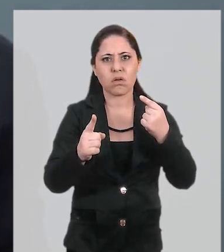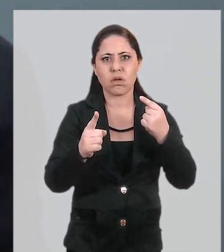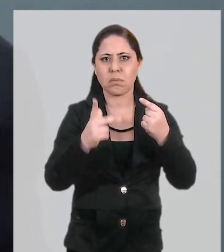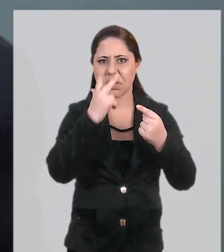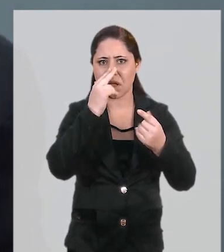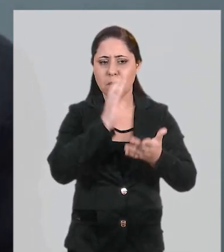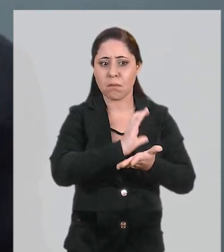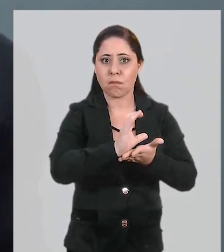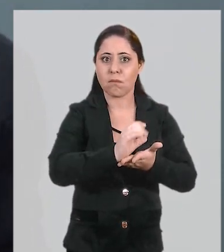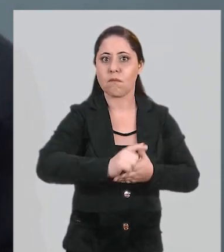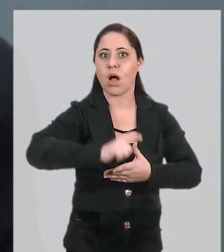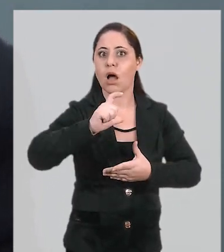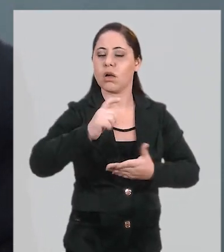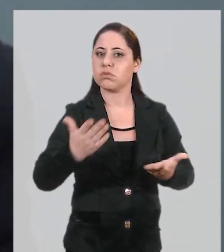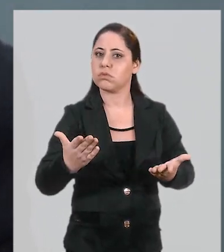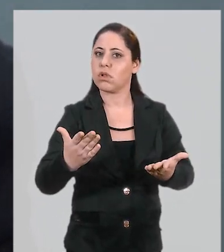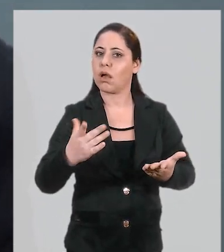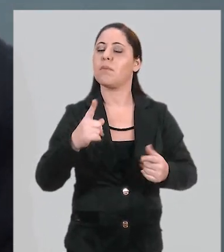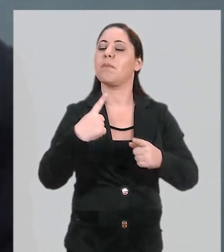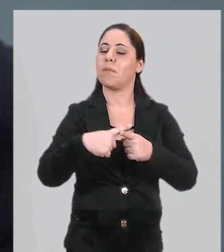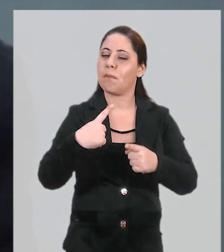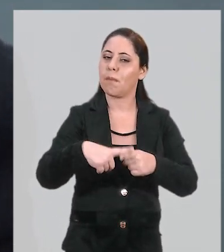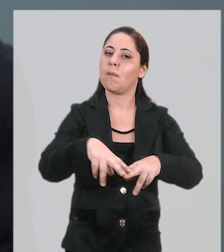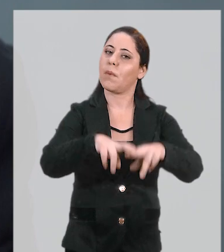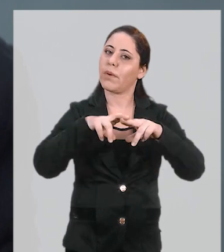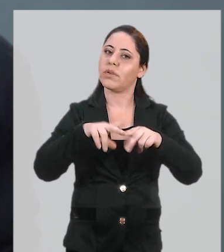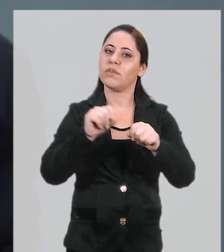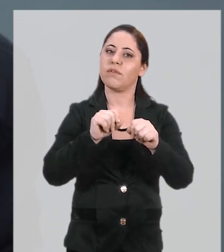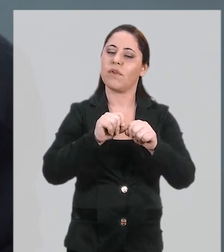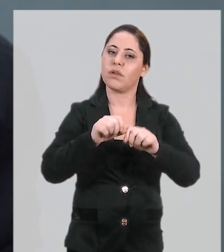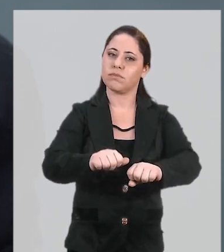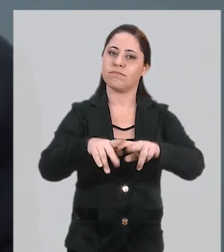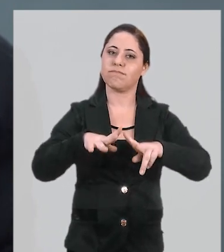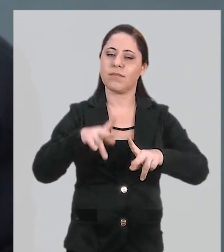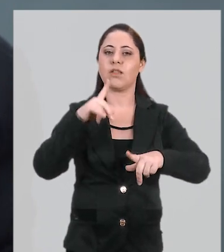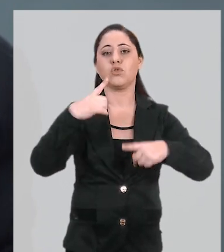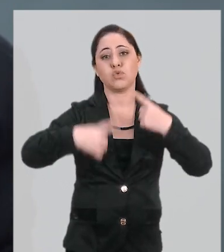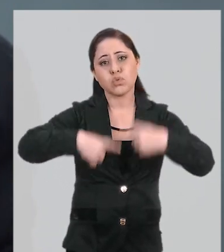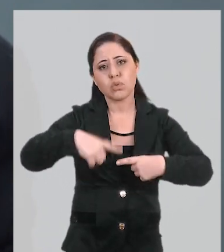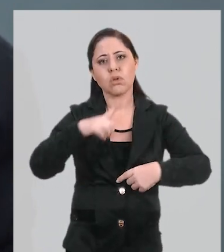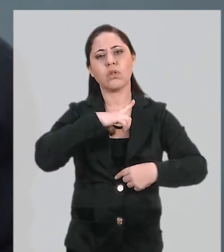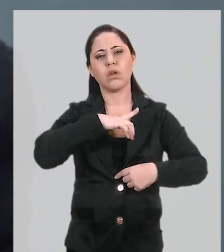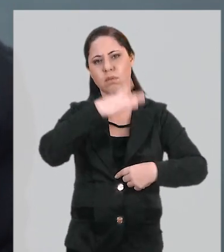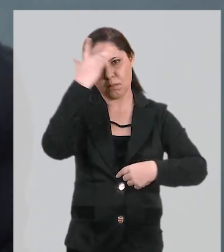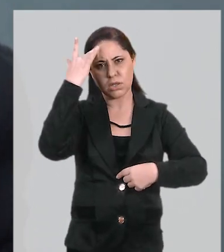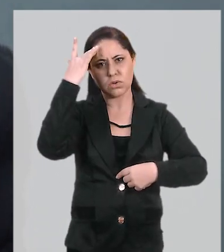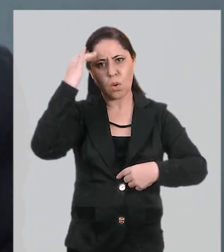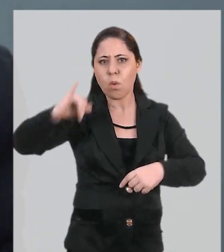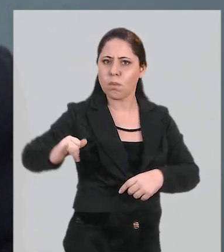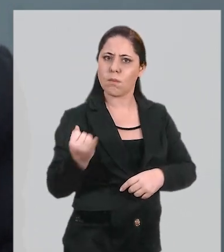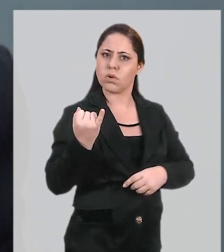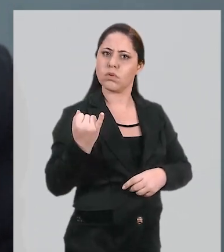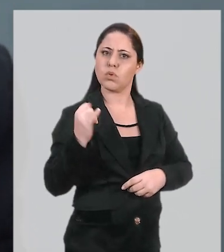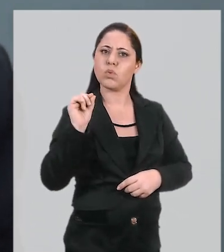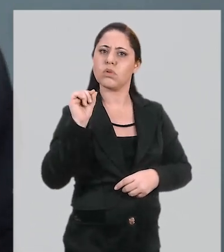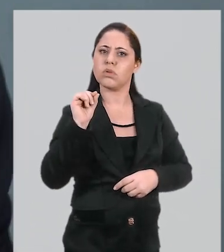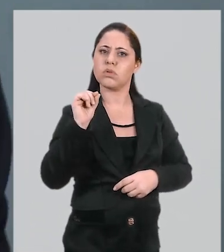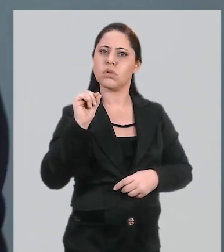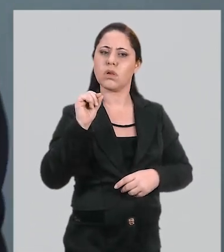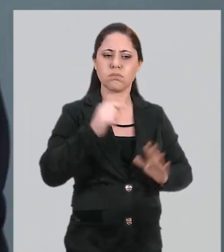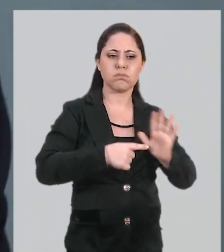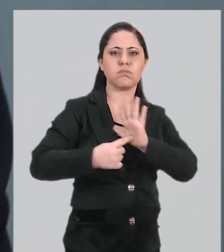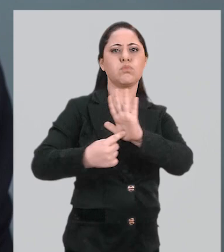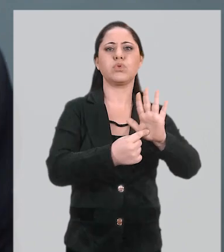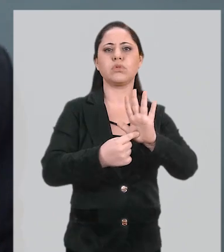precisa ser atendido. Então, a gente realizou essa audiência, houve uma discussão, as pessoas tiveram a oportunidade de